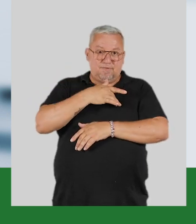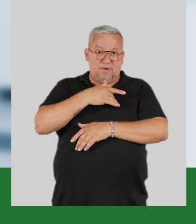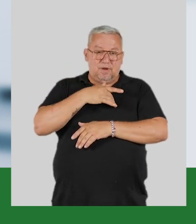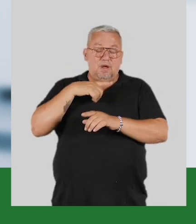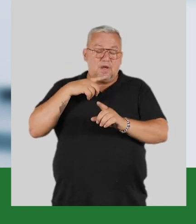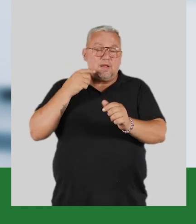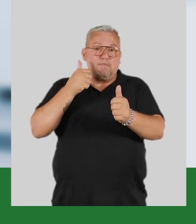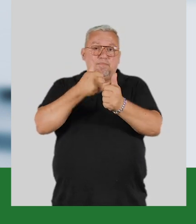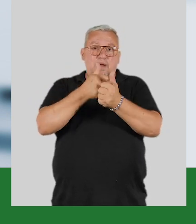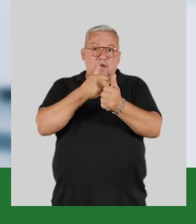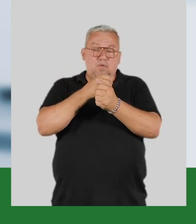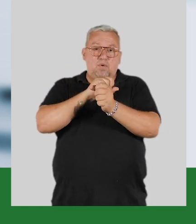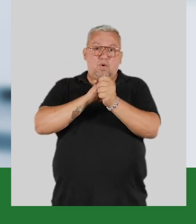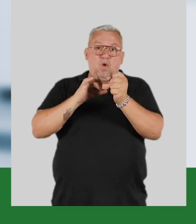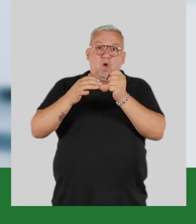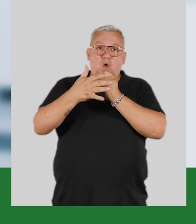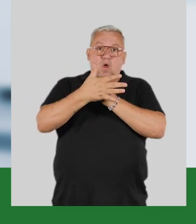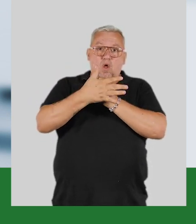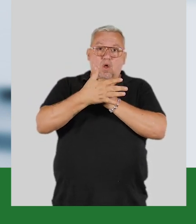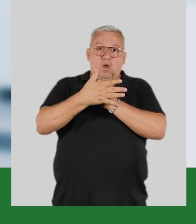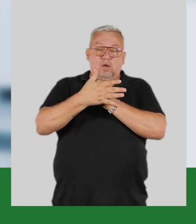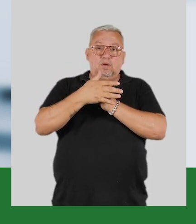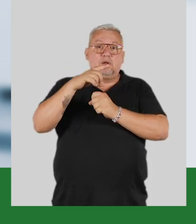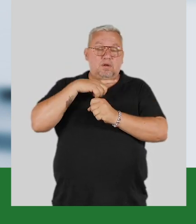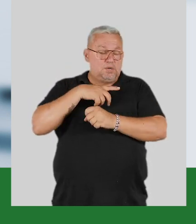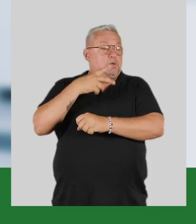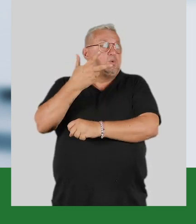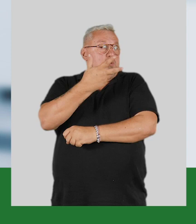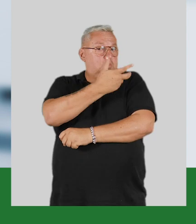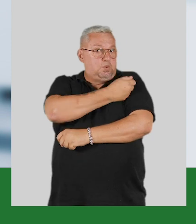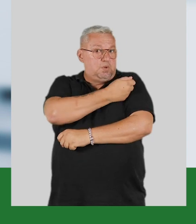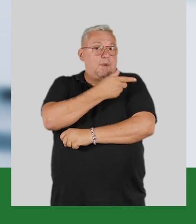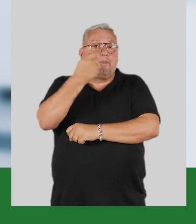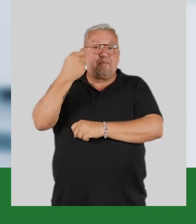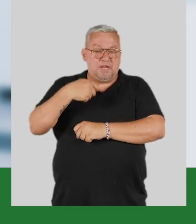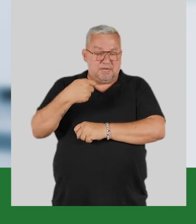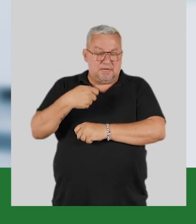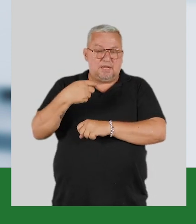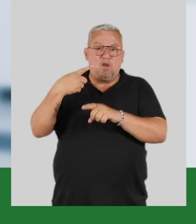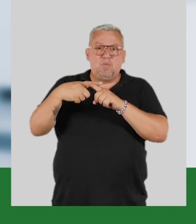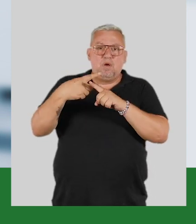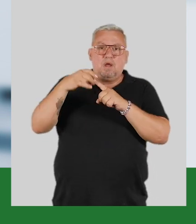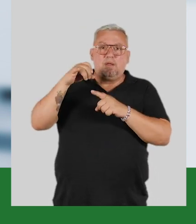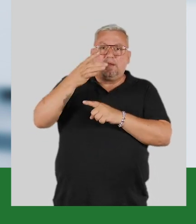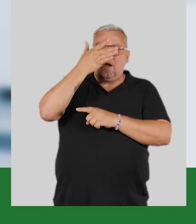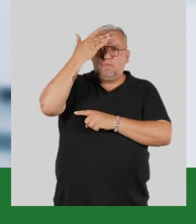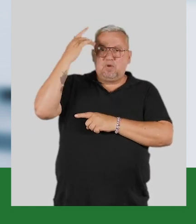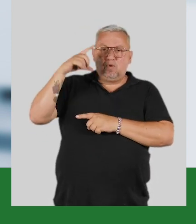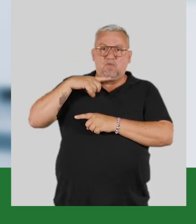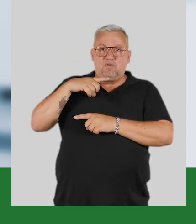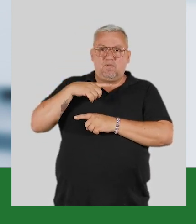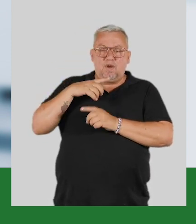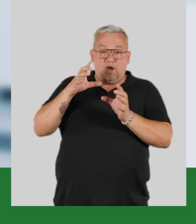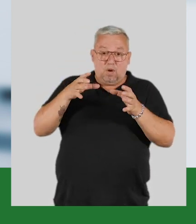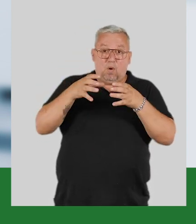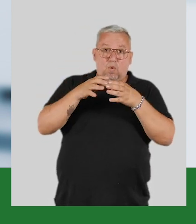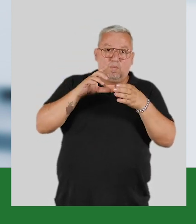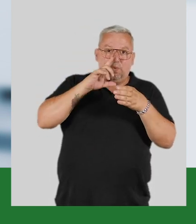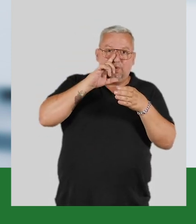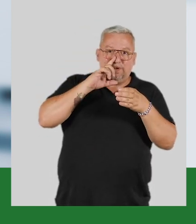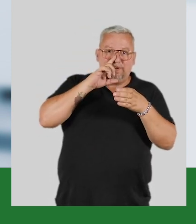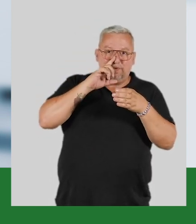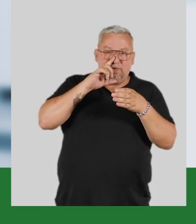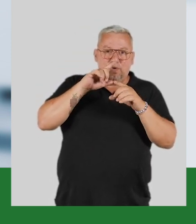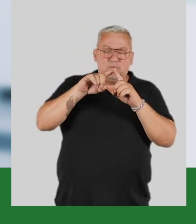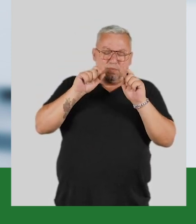vacine mesmo tendo doenças reumáticas imunomediadas. E se a pessoa estiver em algum grupo de risco com indicação